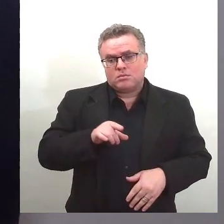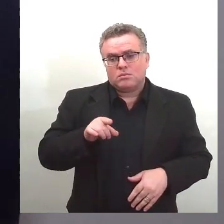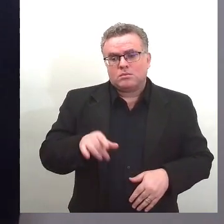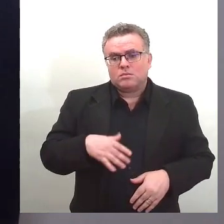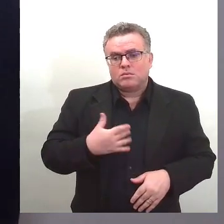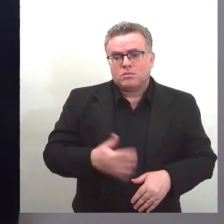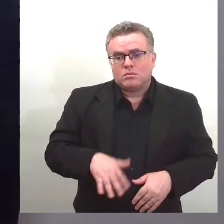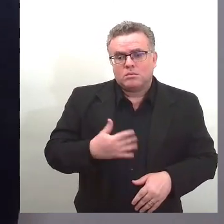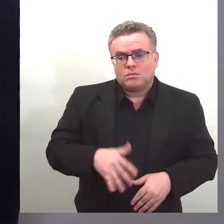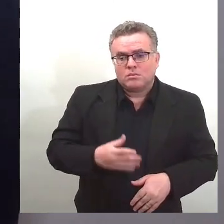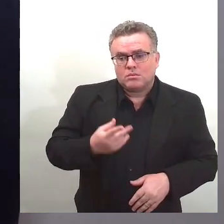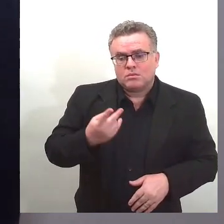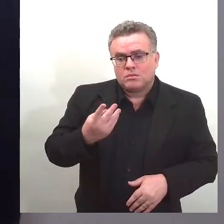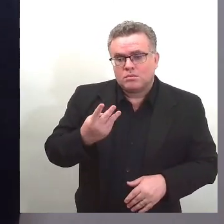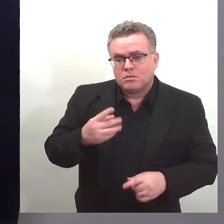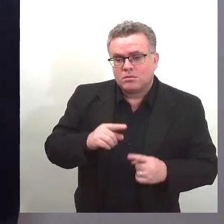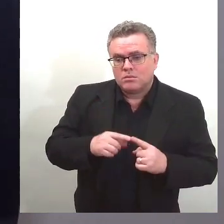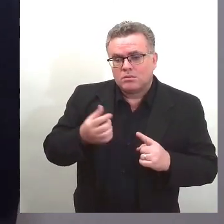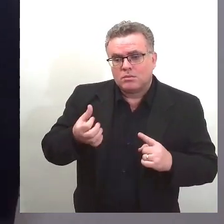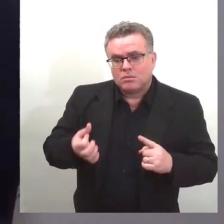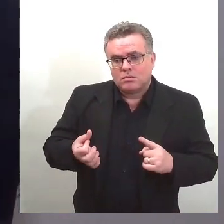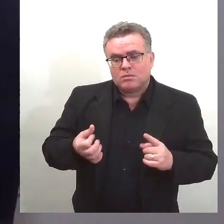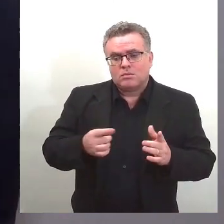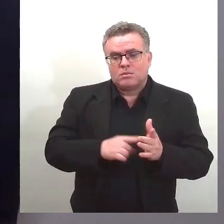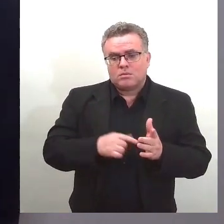horários, 6 da manhã, meio-dia e à noite. Então,